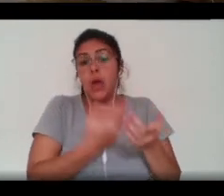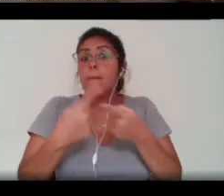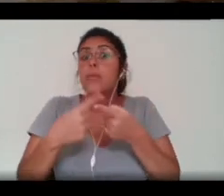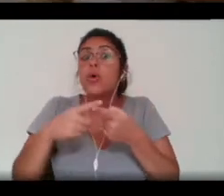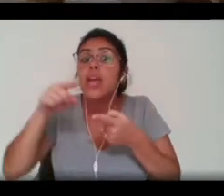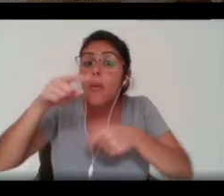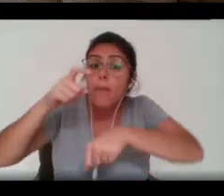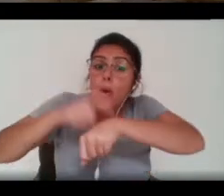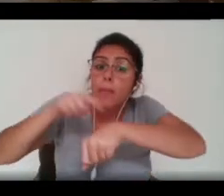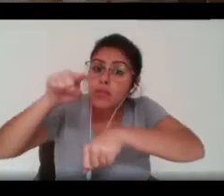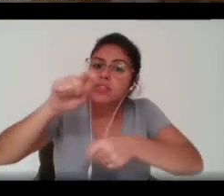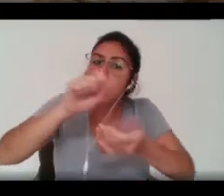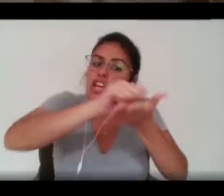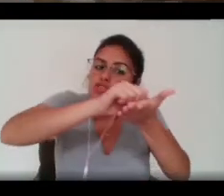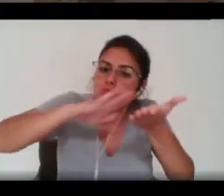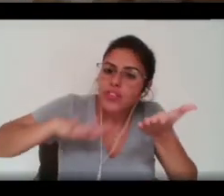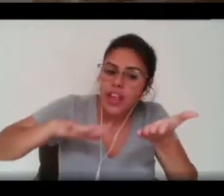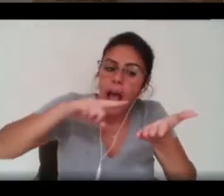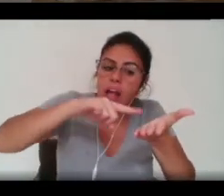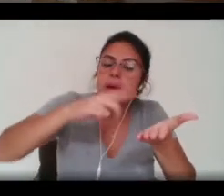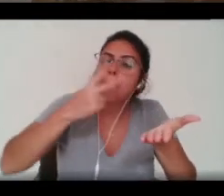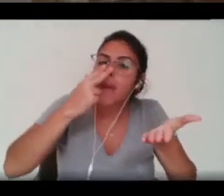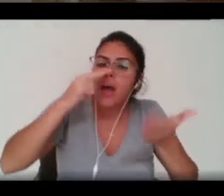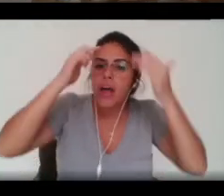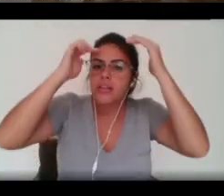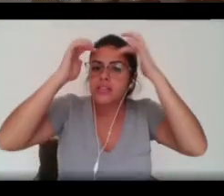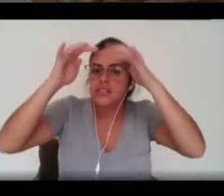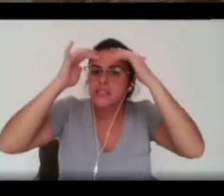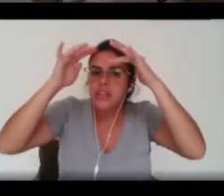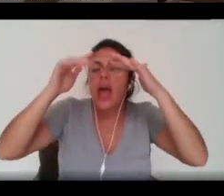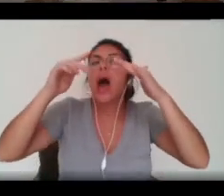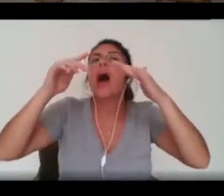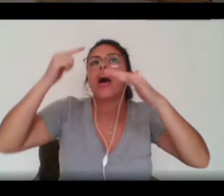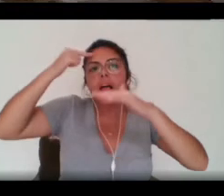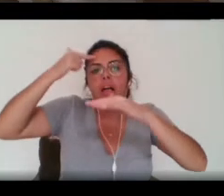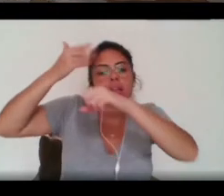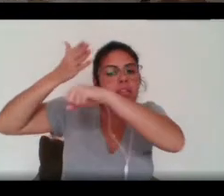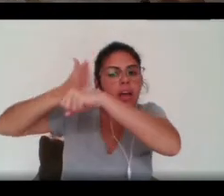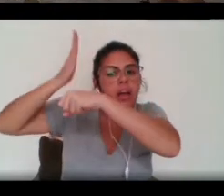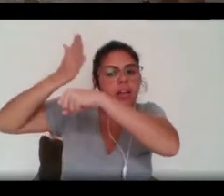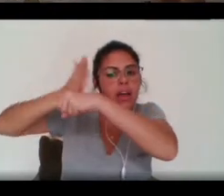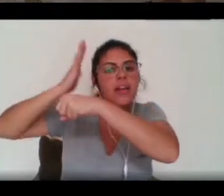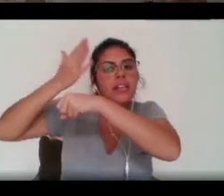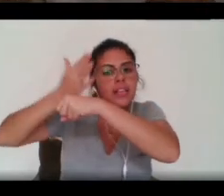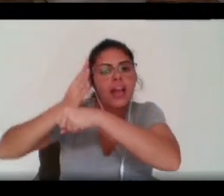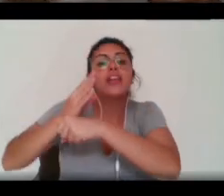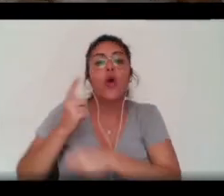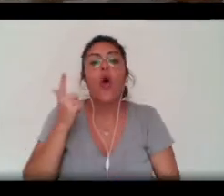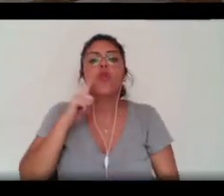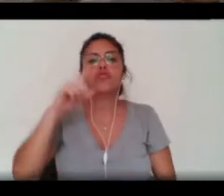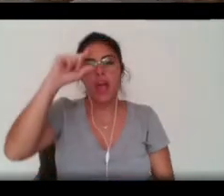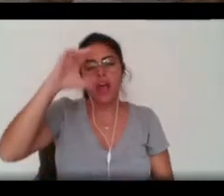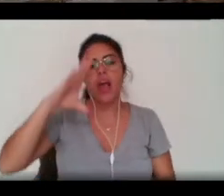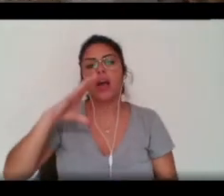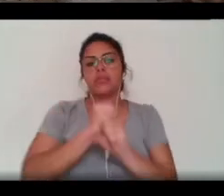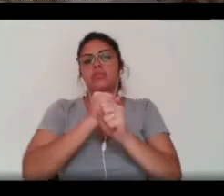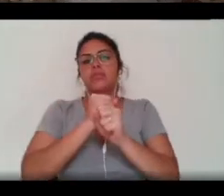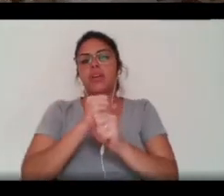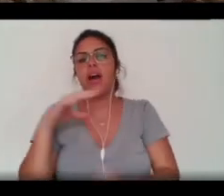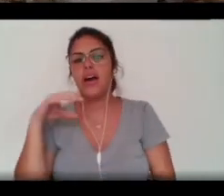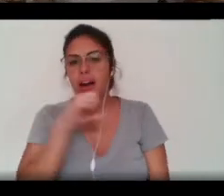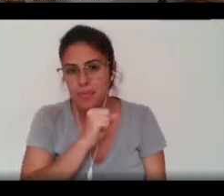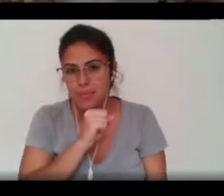ele fica mais treinado para fazer essas contas mais rapidamente, e aí quando algumas contas são apresentadas, elas são mais...